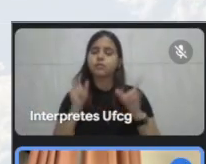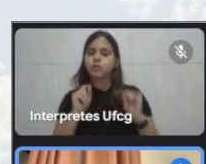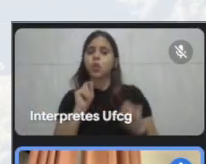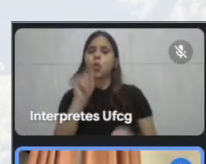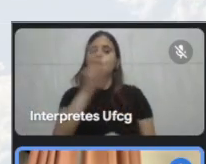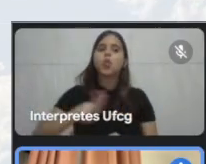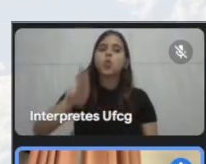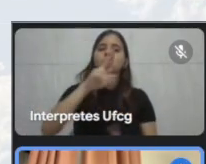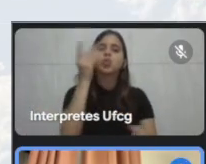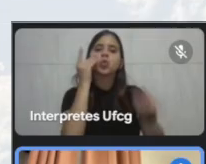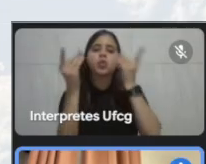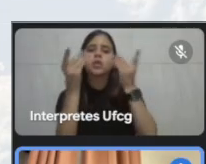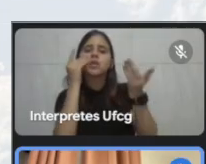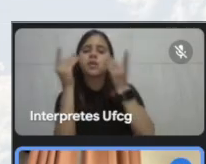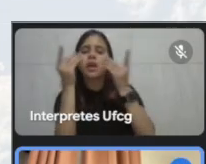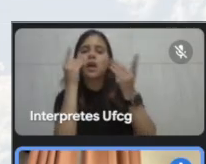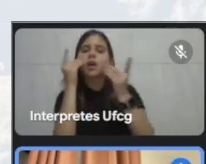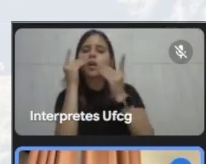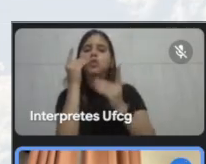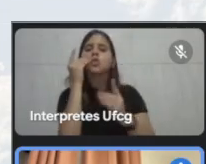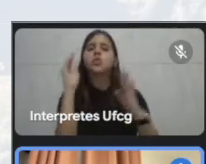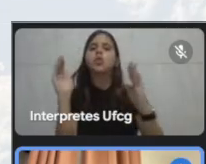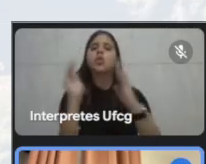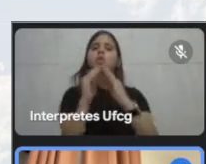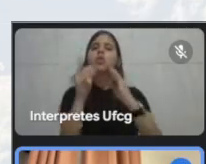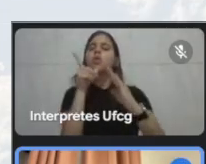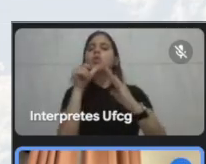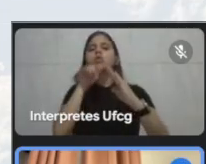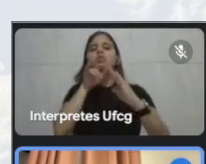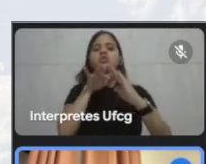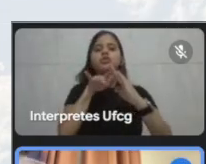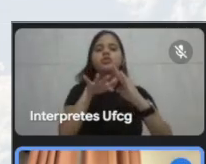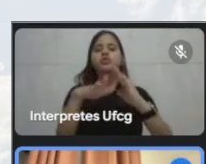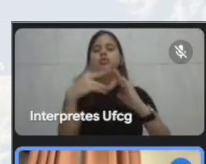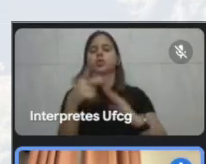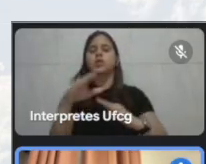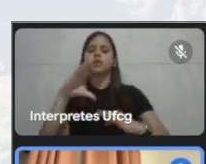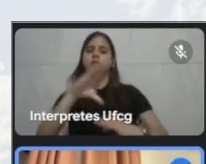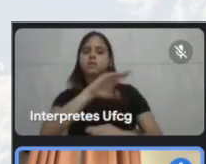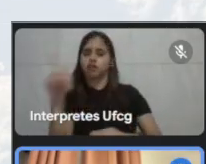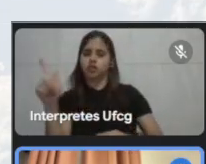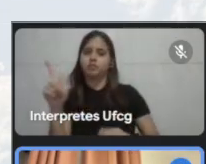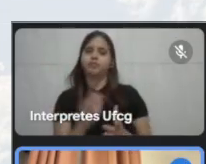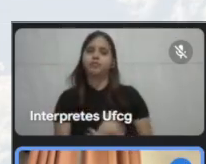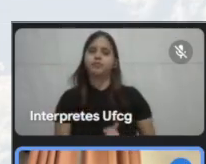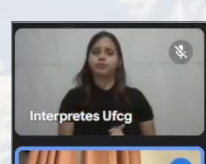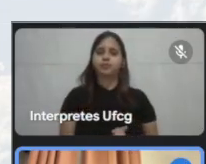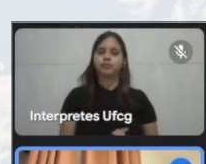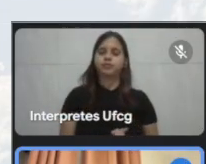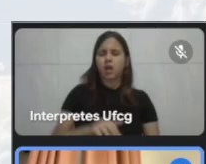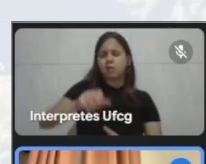dados espaciais na simulação de demanda doméstica de água em Campina Grande. Então, o que é que seria isso?